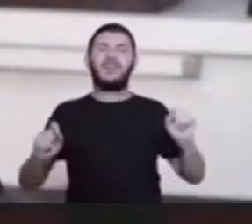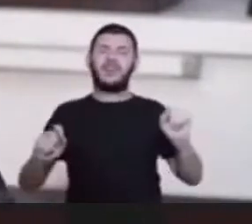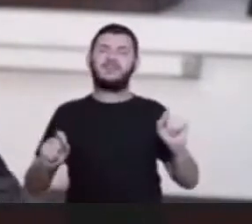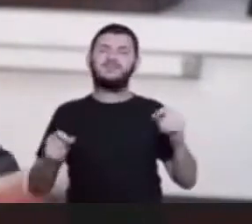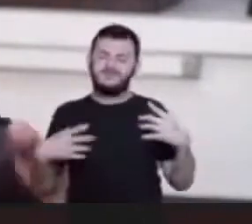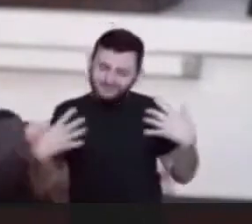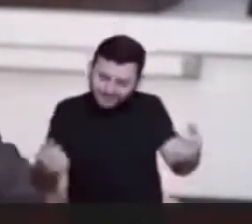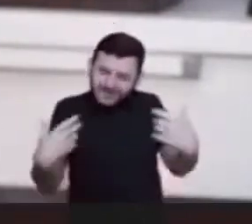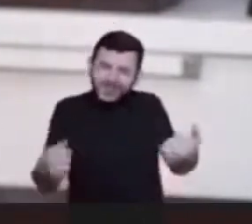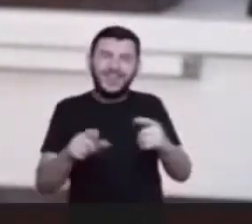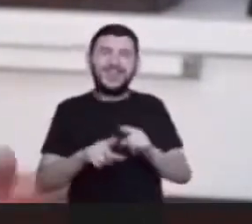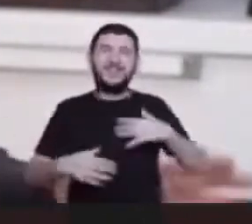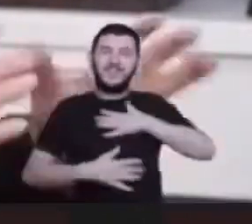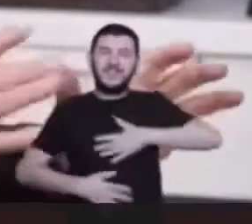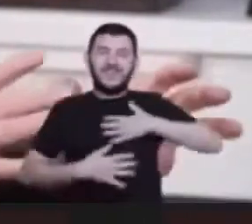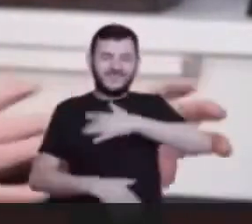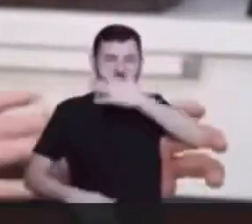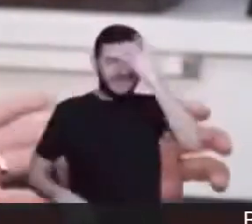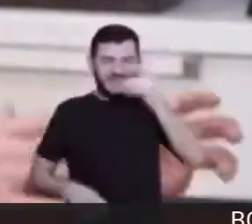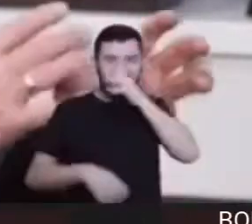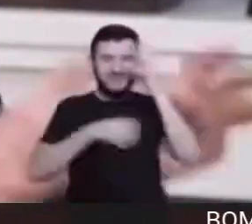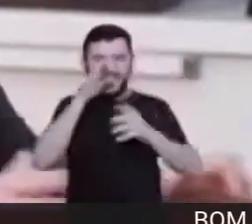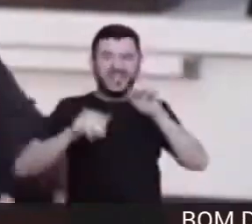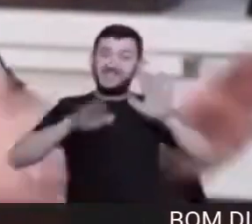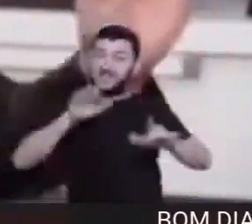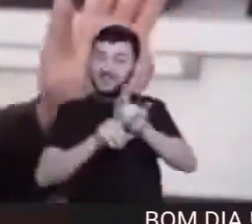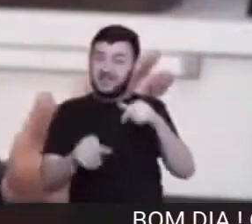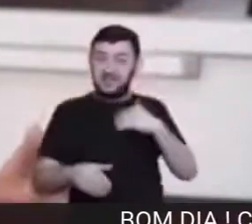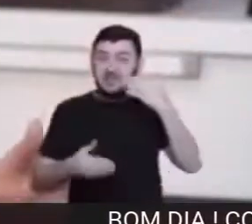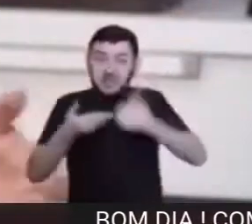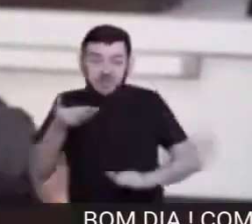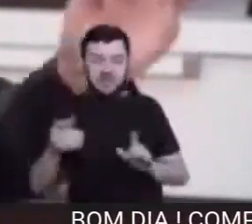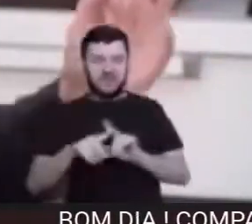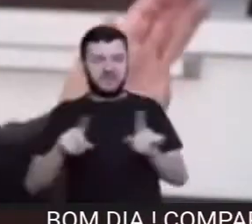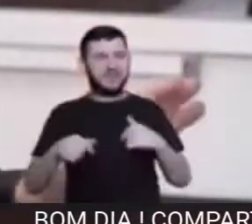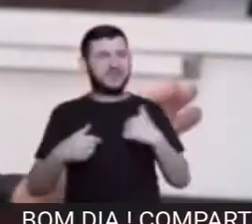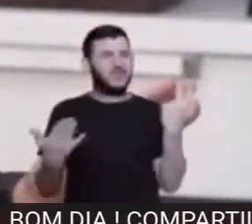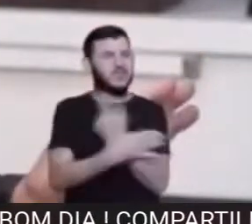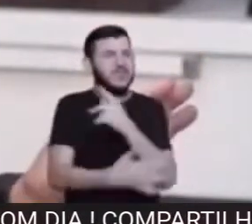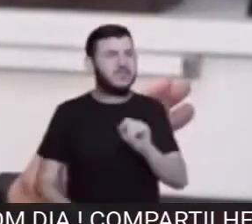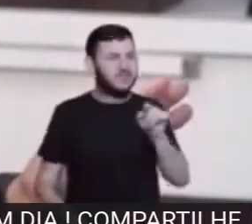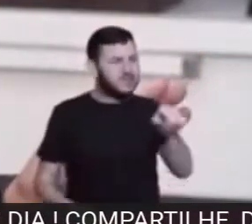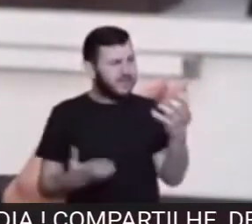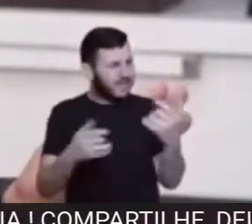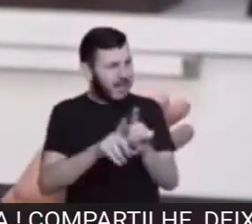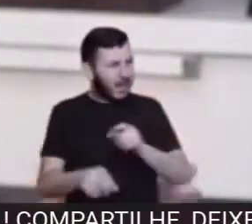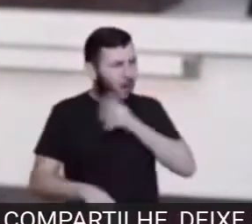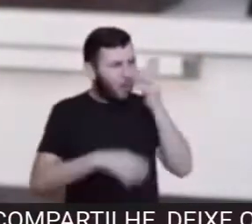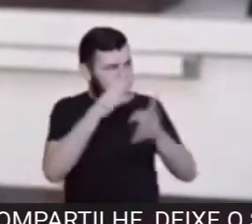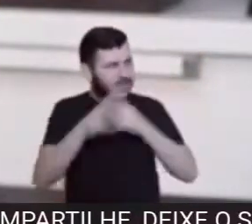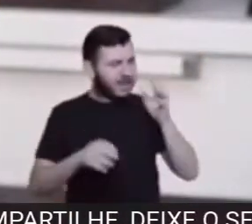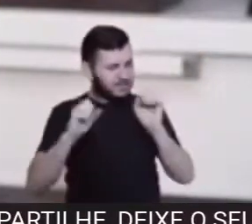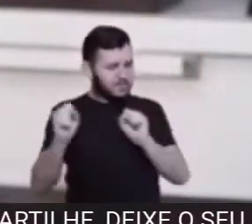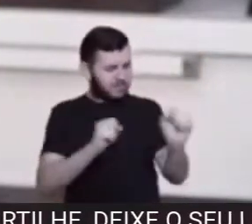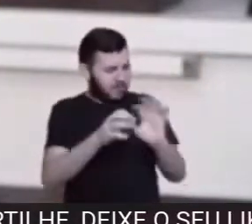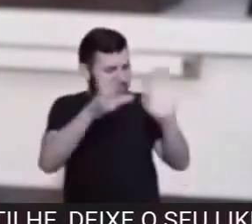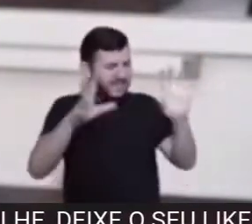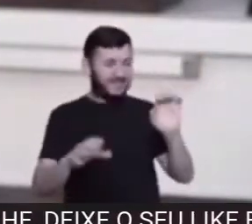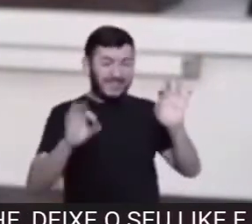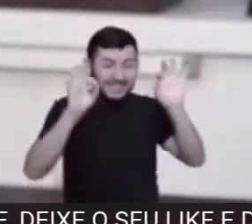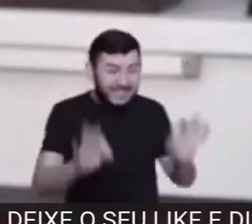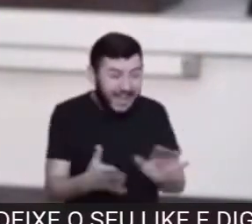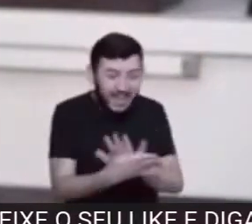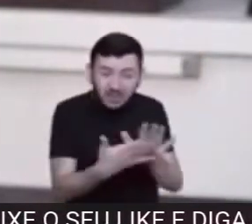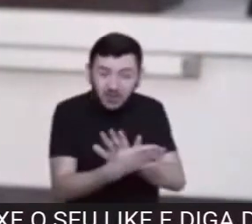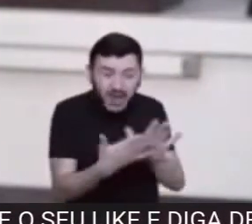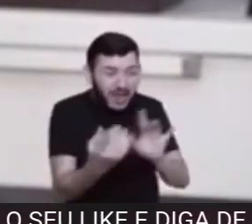Eu mesmo que eu não concordo com uma coisa, mas se você quer fazer uma coisa ousada, faça. se não der certo, a gente tenta resolver depois. E